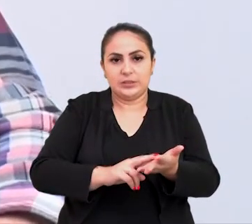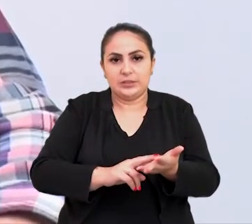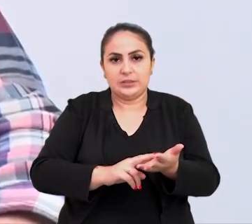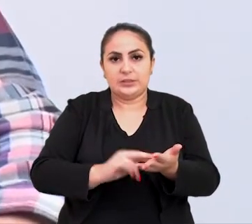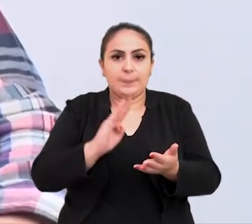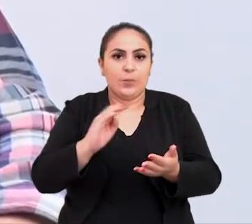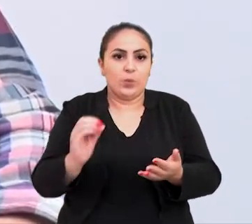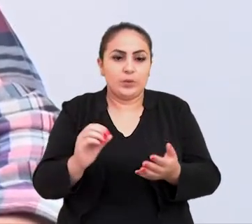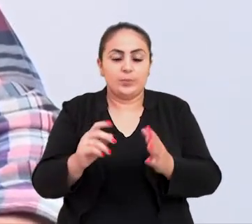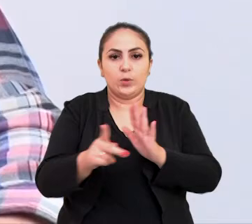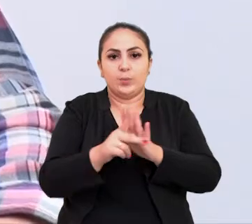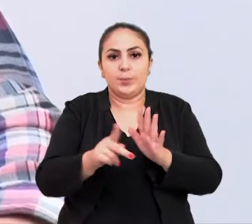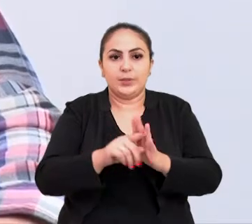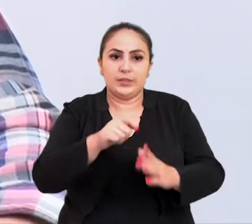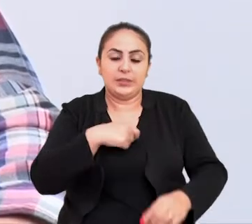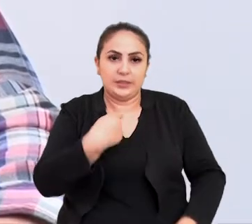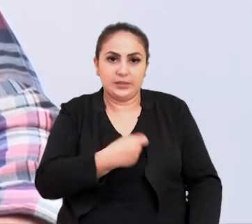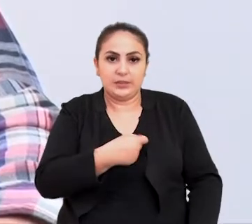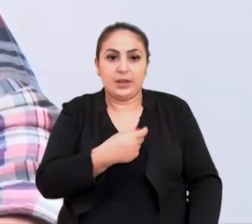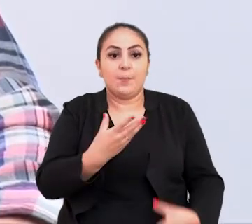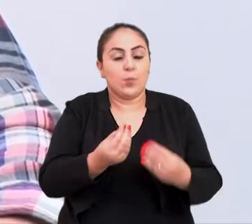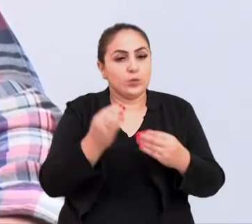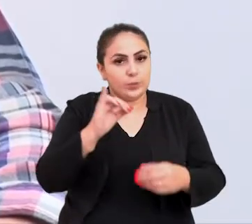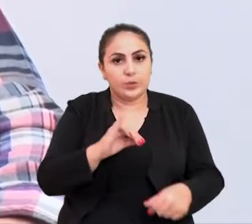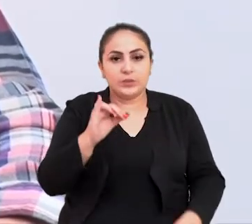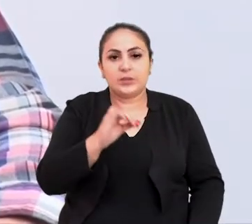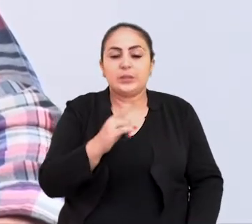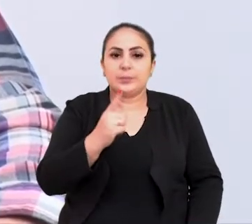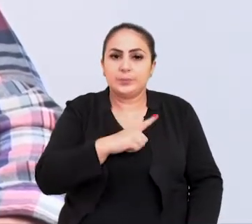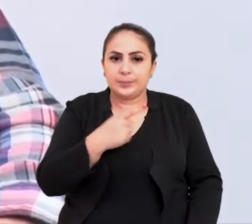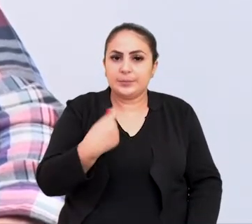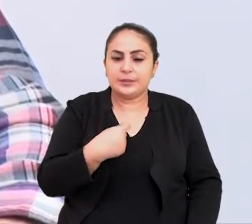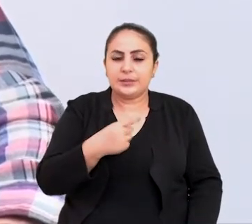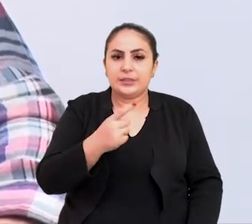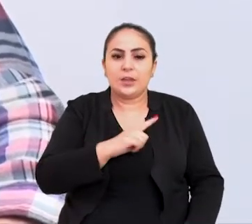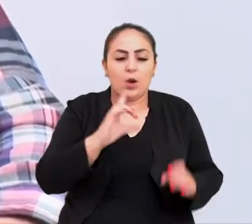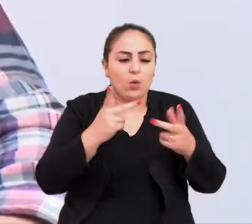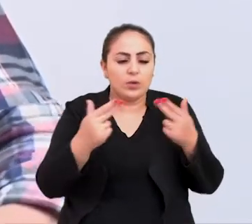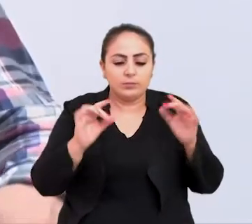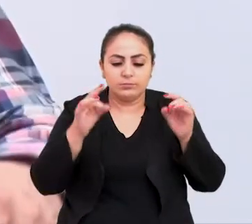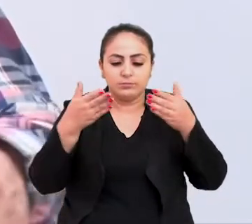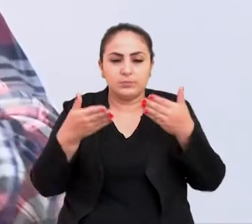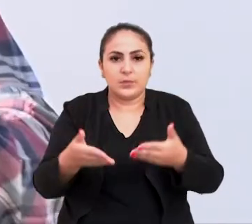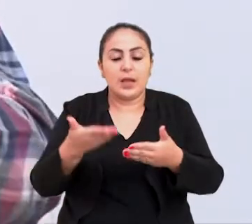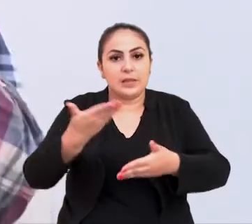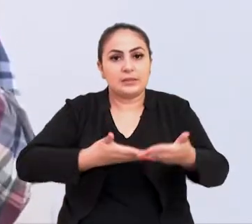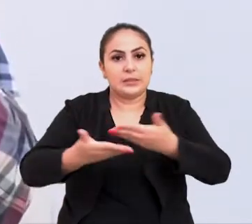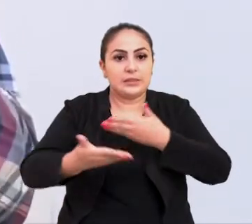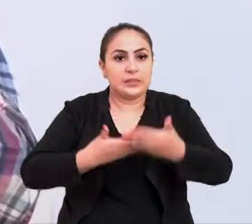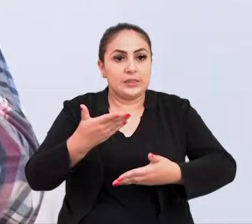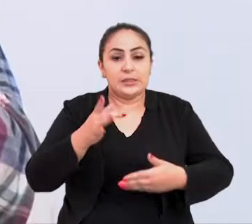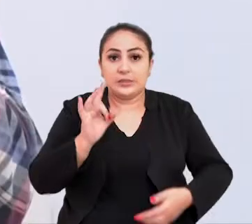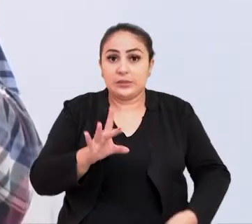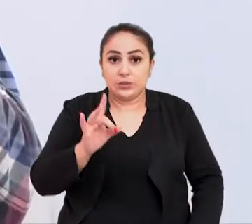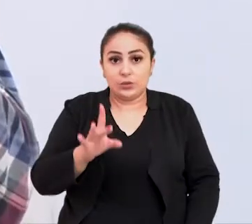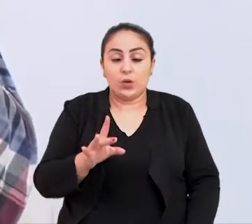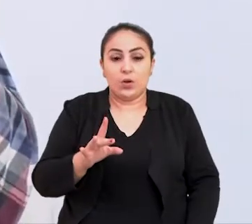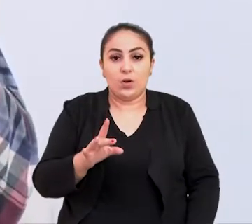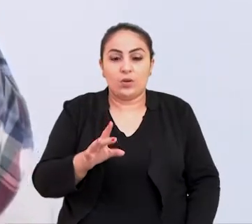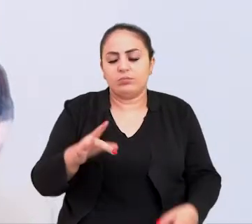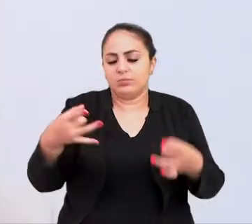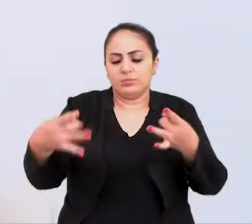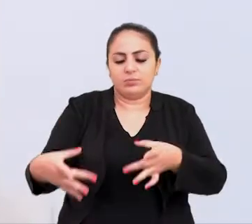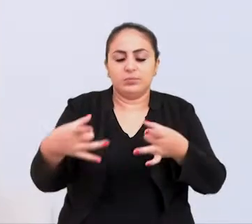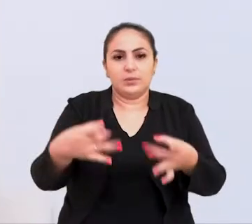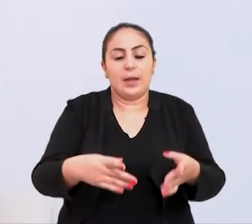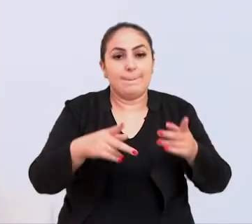de BO na delegacia. Esse tem que ser bem fundamentado, tem que ter alguém especializado para atender aquilo, não atender